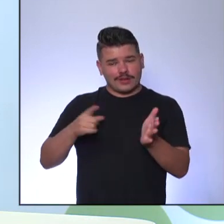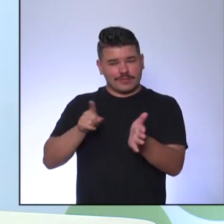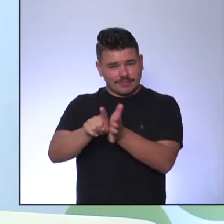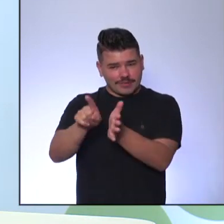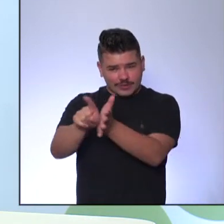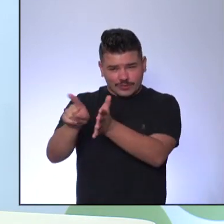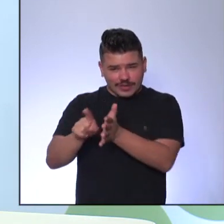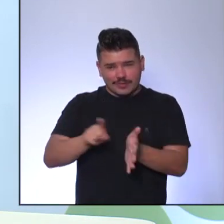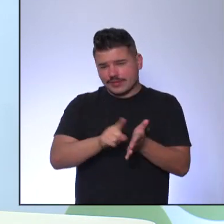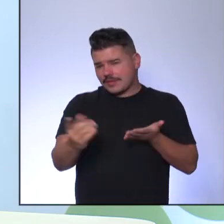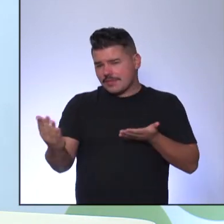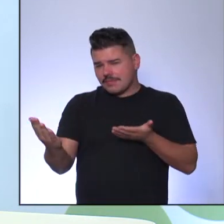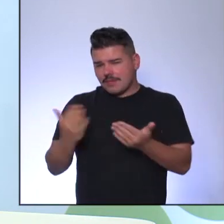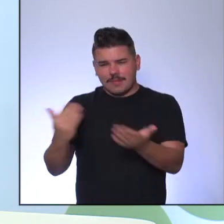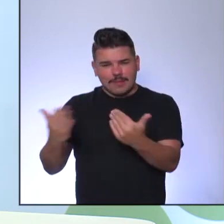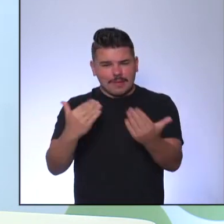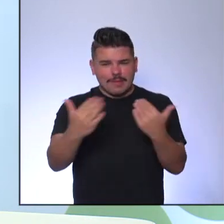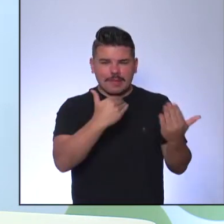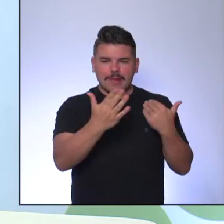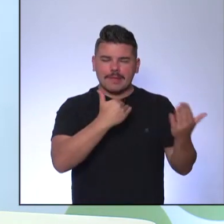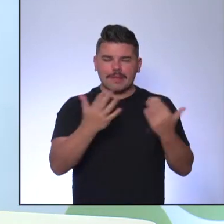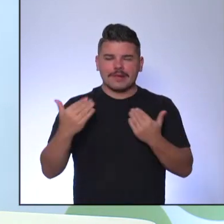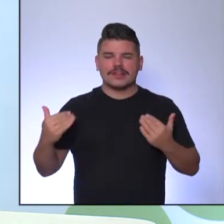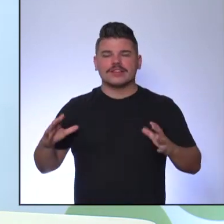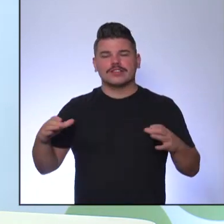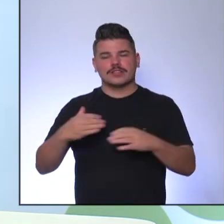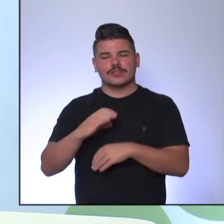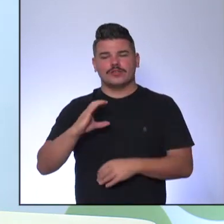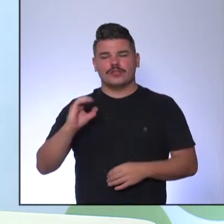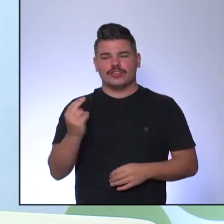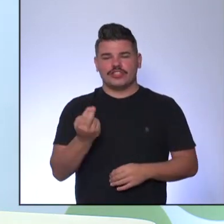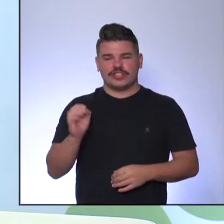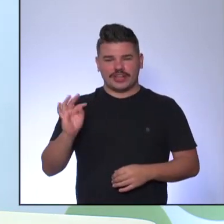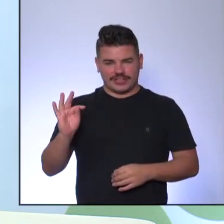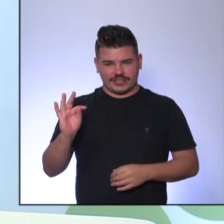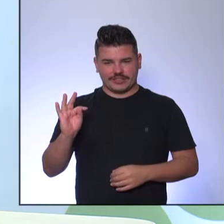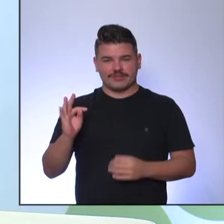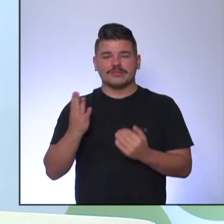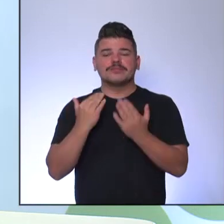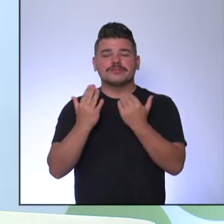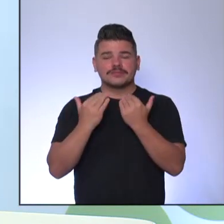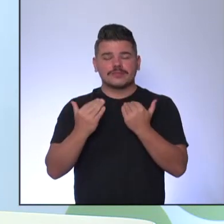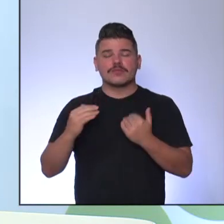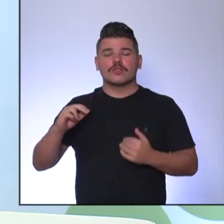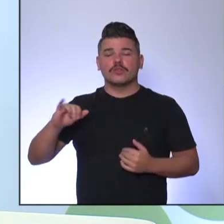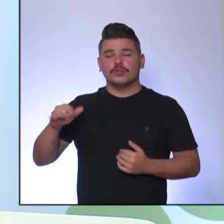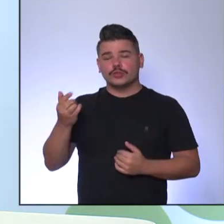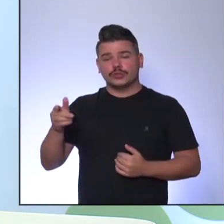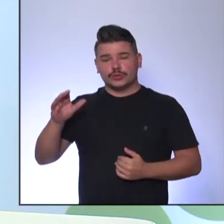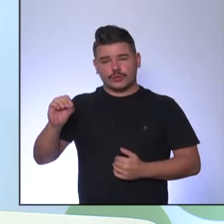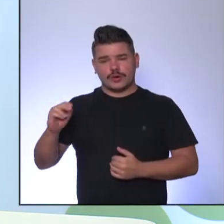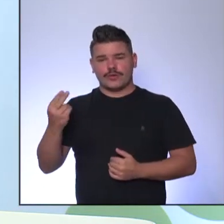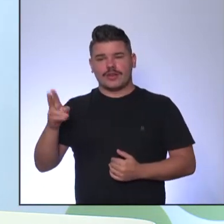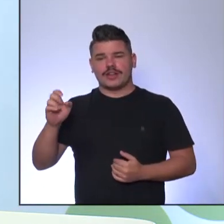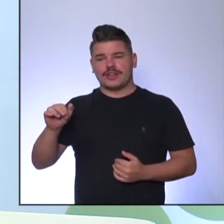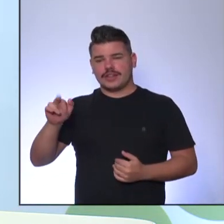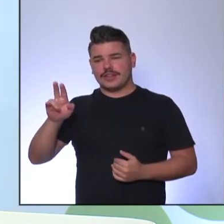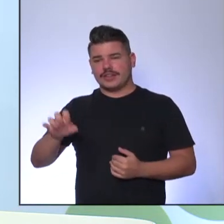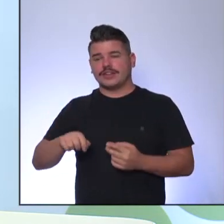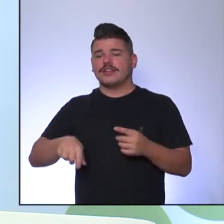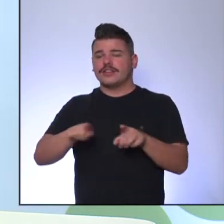para discussão no chat. Então, assim como o João Henrique e o Arthur,